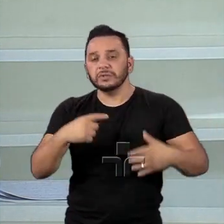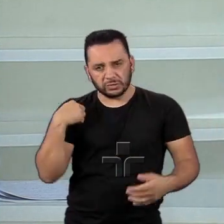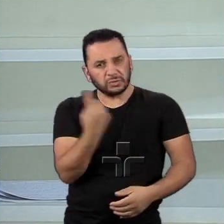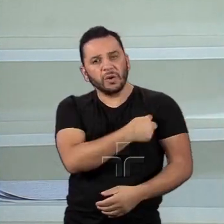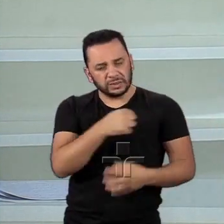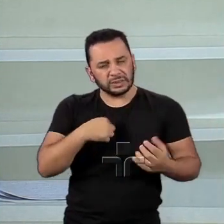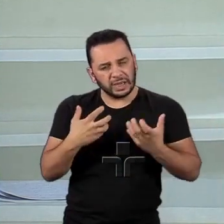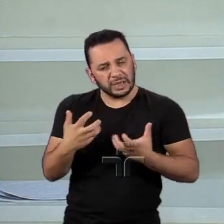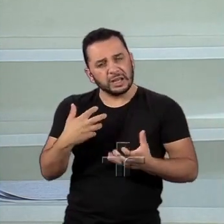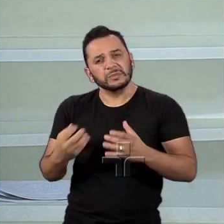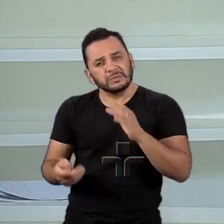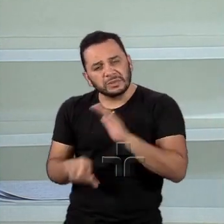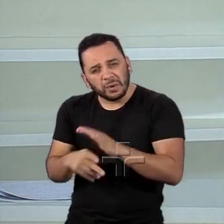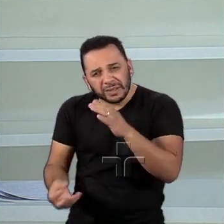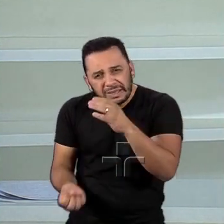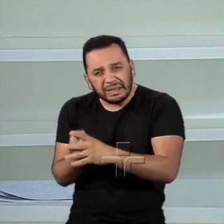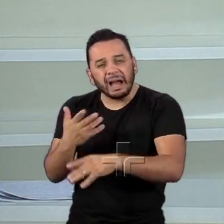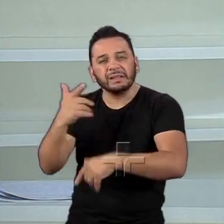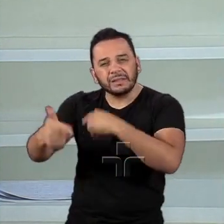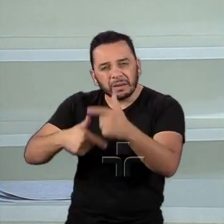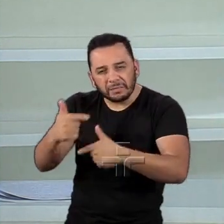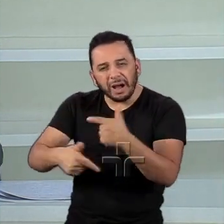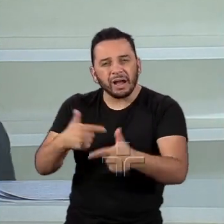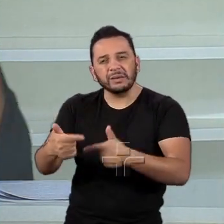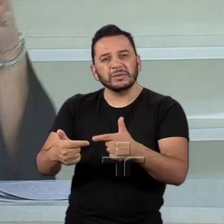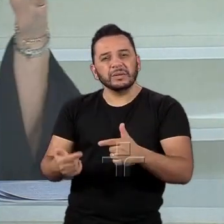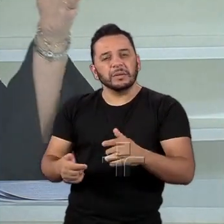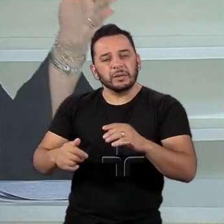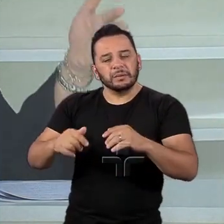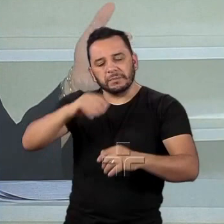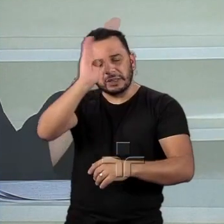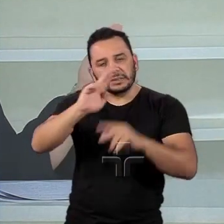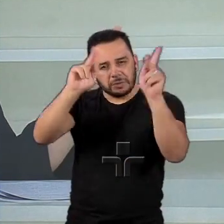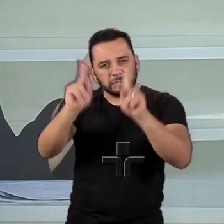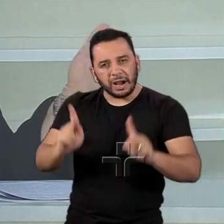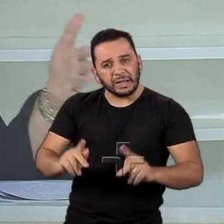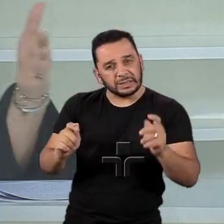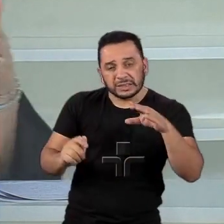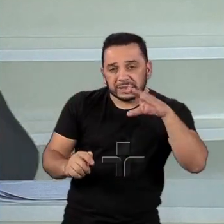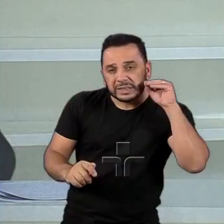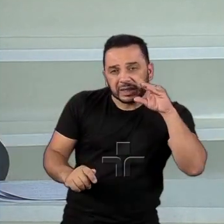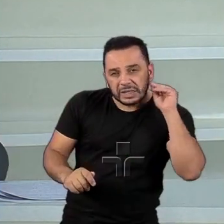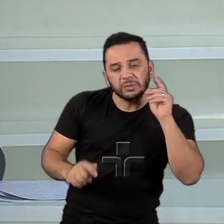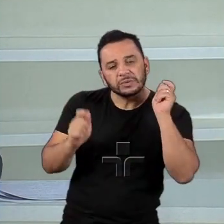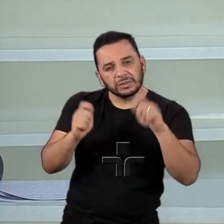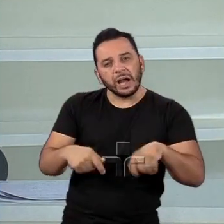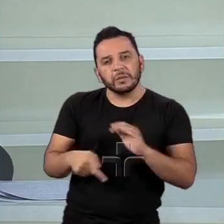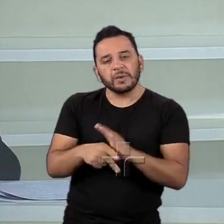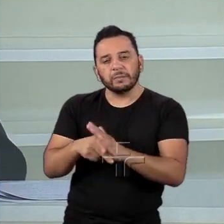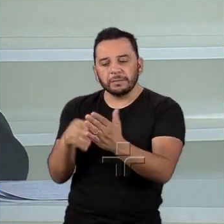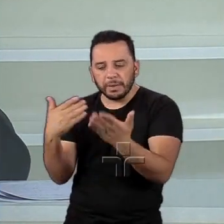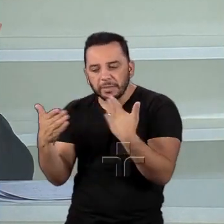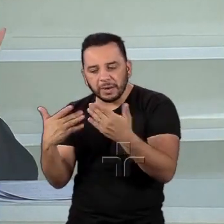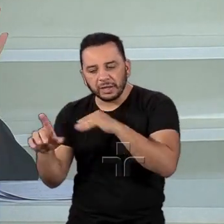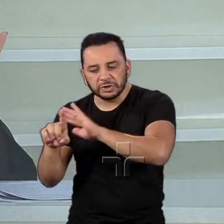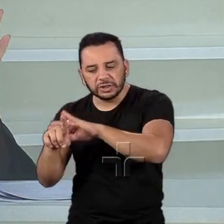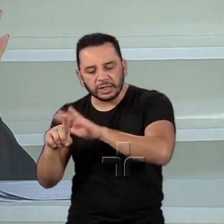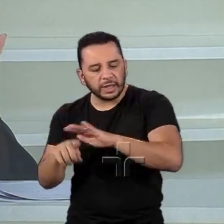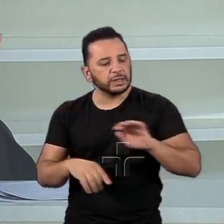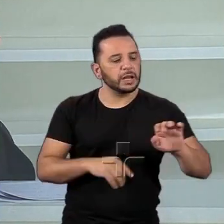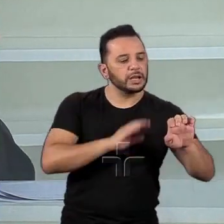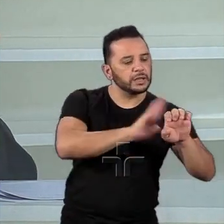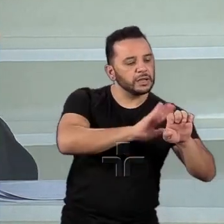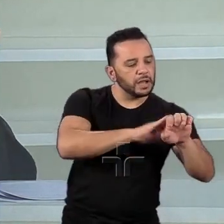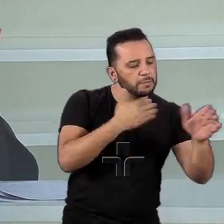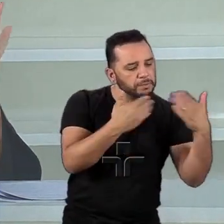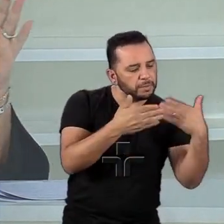Ciro Gomes é a pessoa que está em condições de dialogar com a extrema-direita, com a extrema-esquerda, porque não